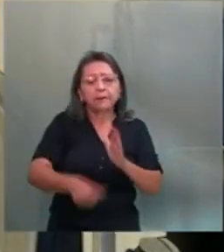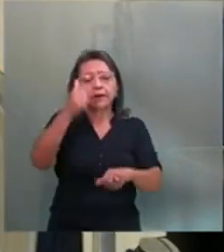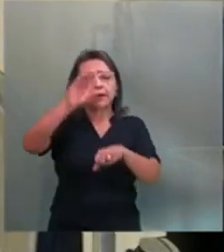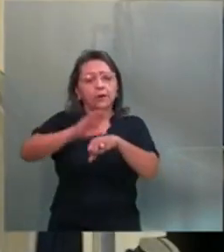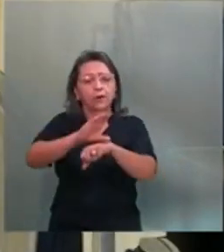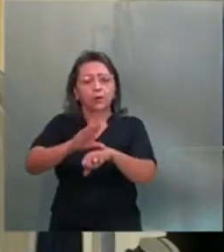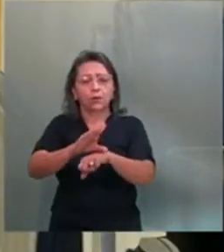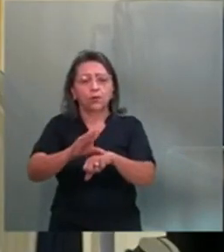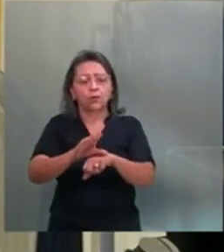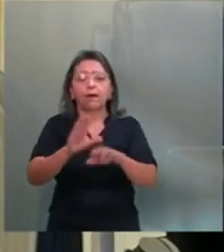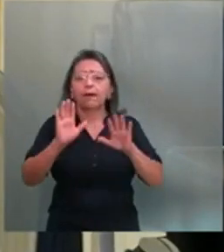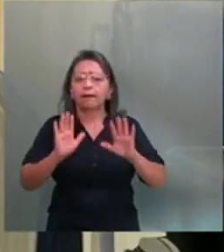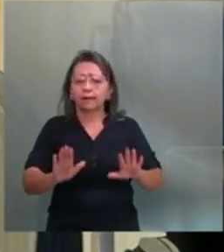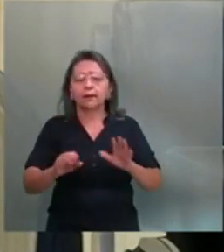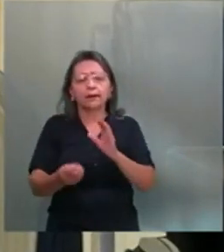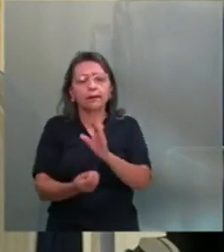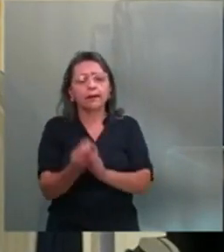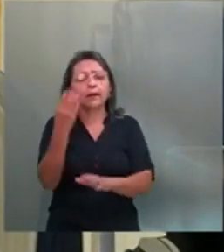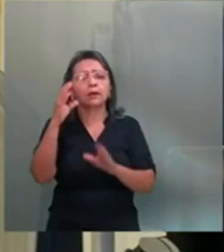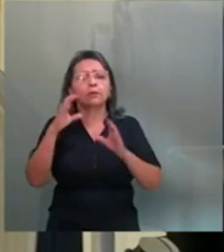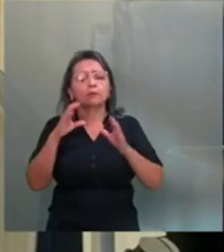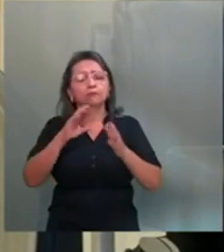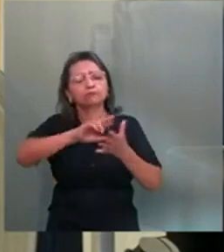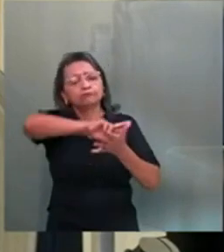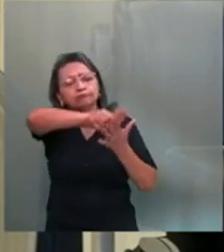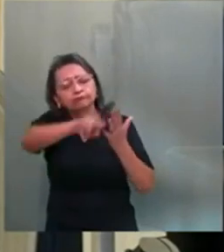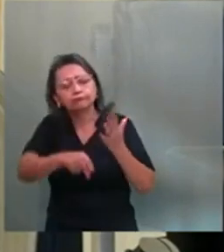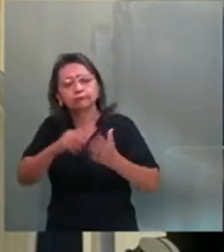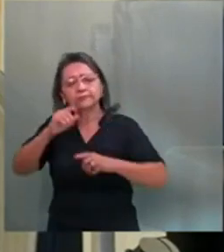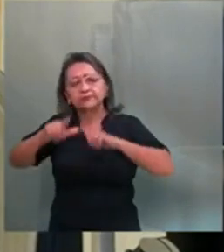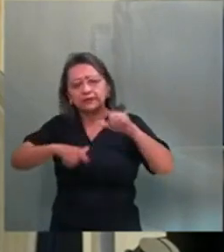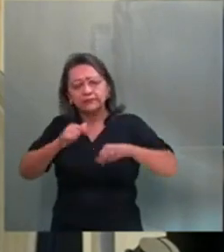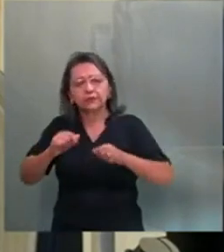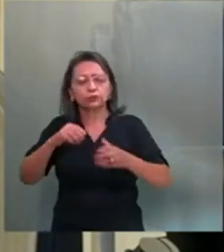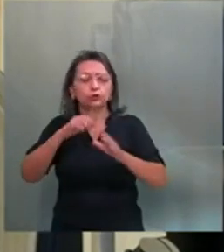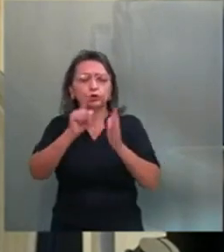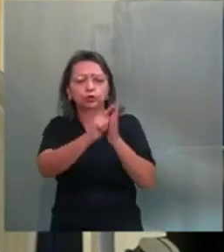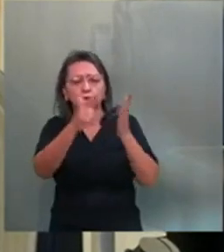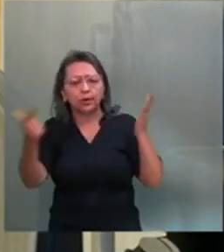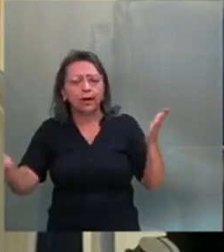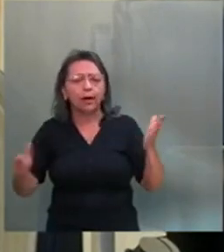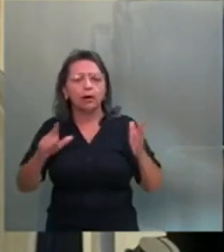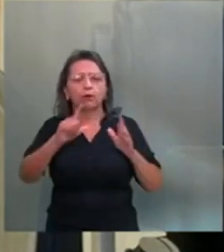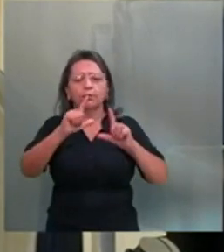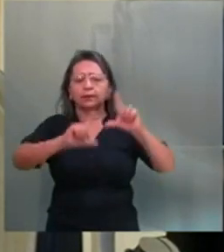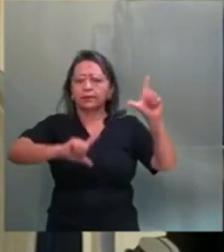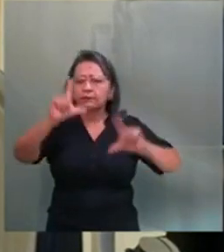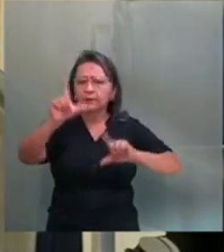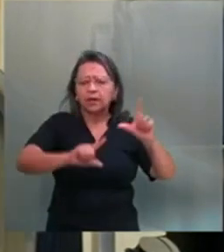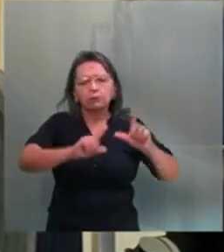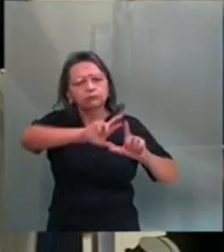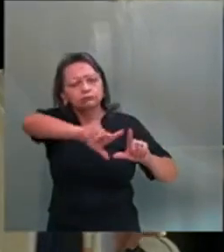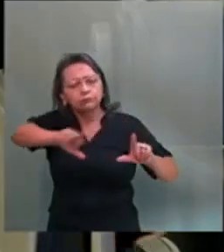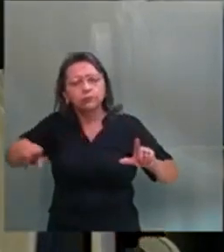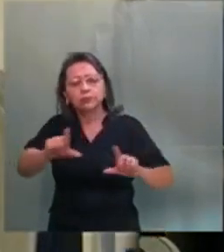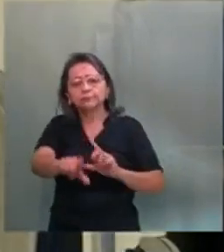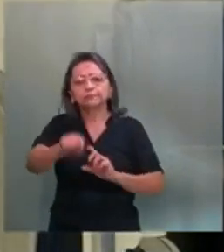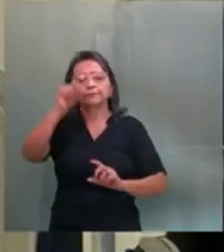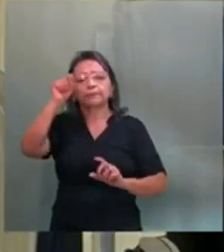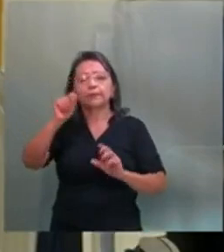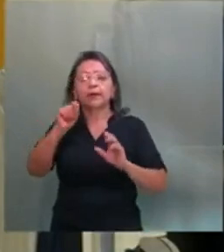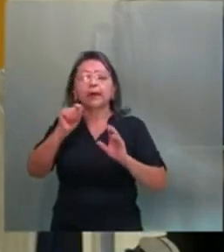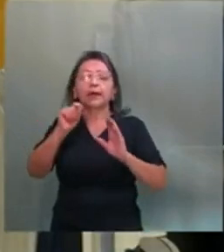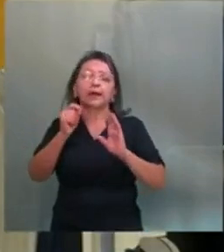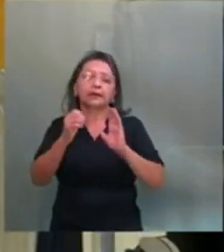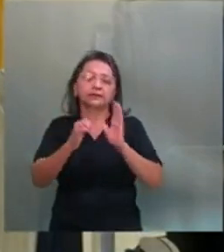Constituição. Assim, criei um complexo de serviços, jornal, TV, entre outras, como destaco aqui a Agência Senado e a